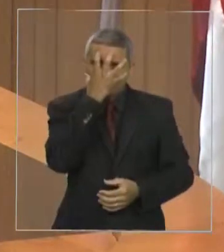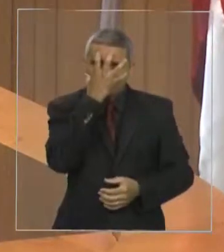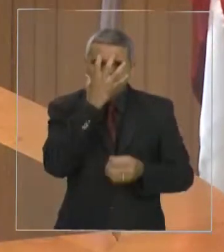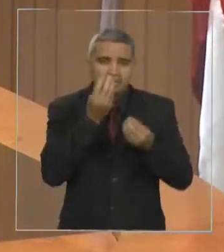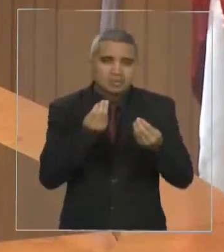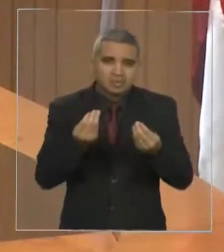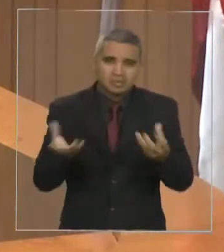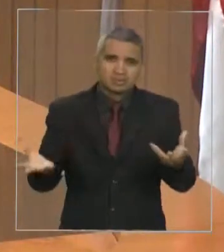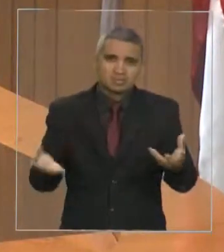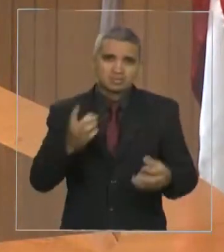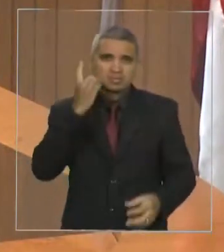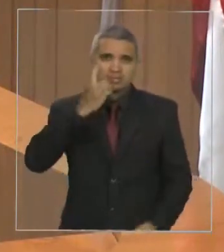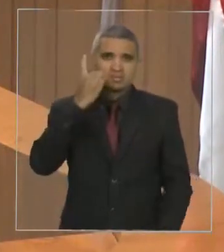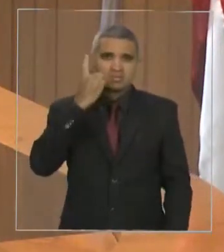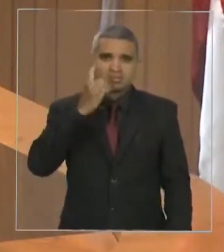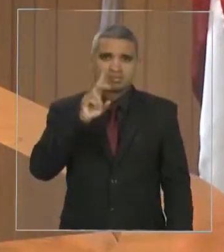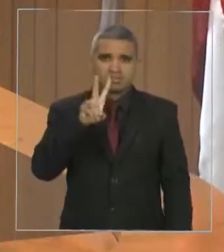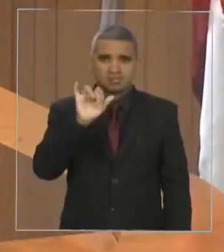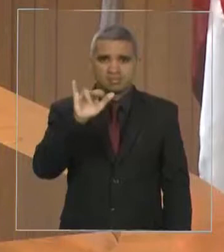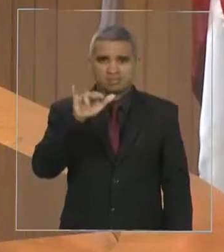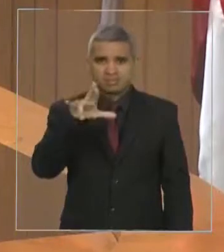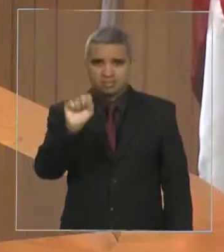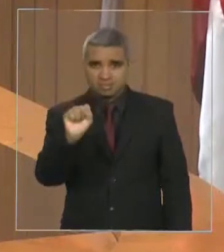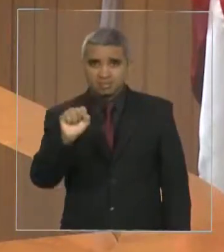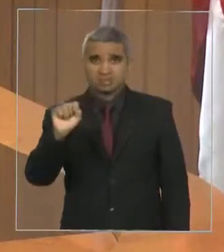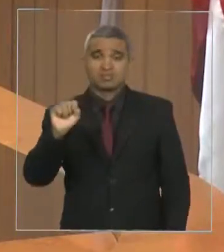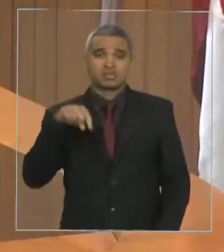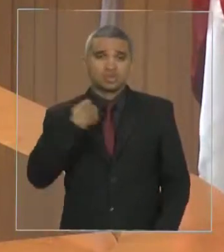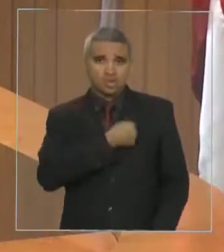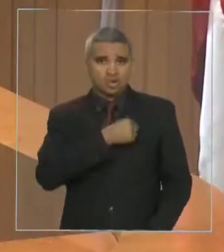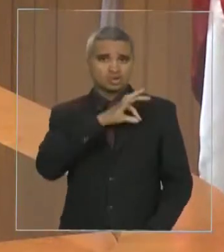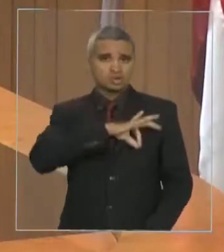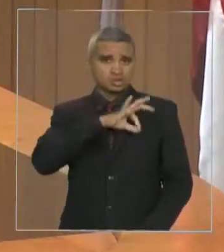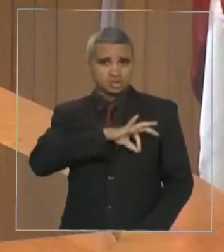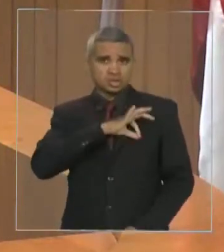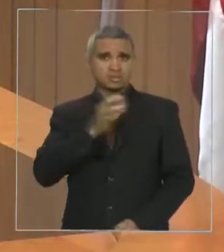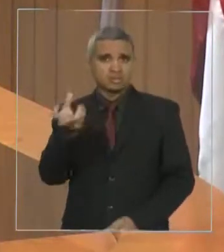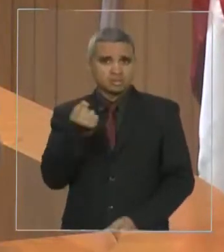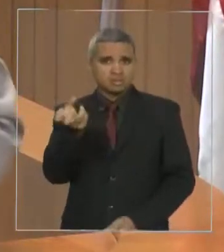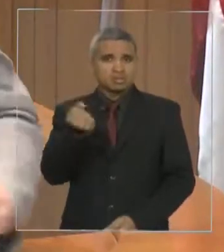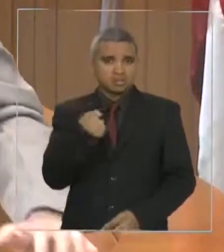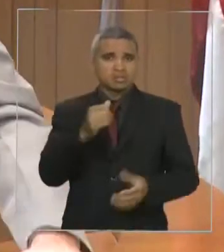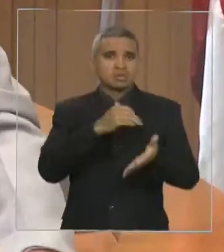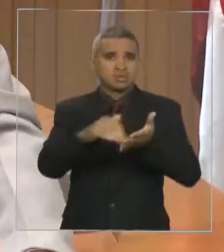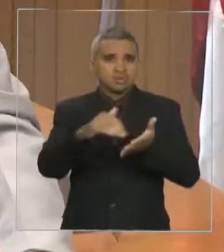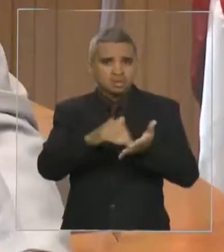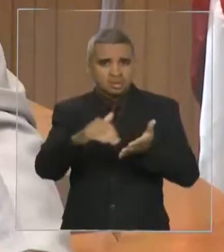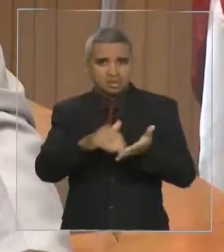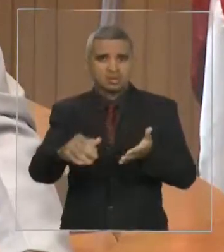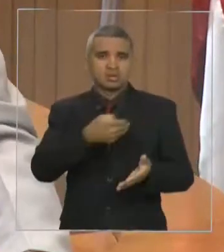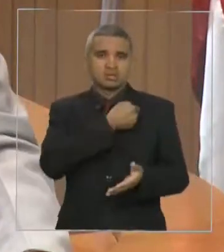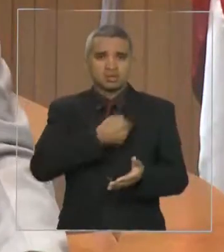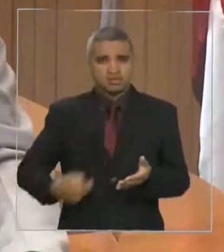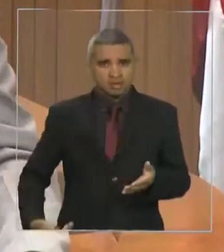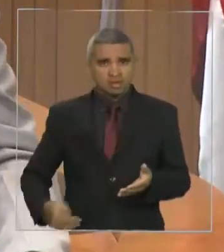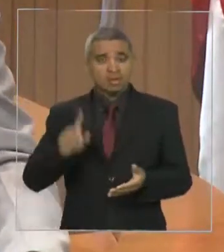Vinícius Louro? Nós que somos pagos, deputados, o governador, os secretários, com os impostos